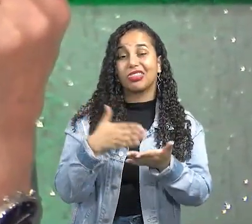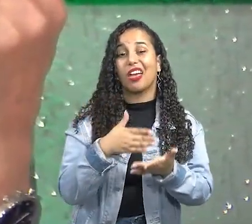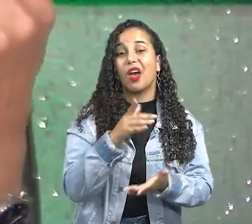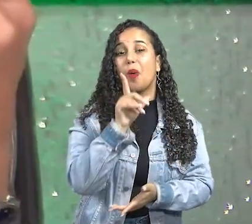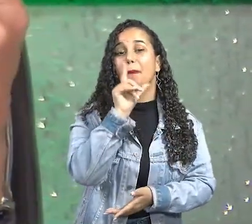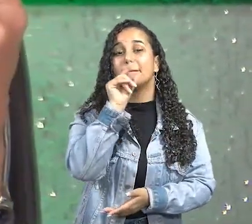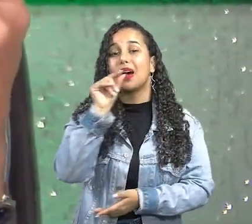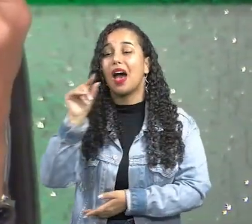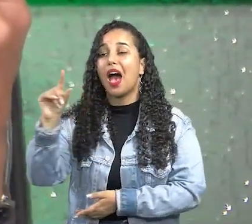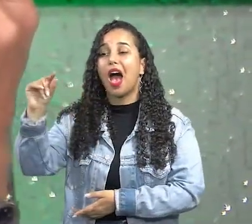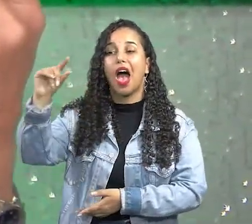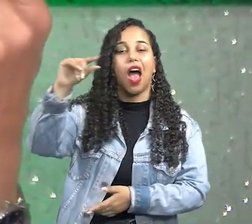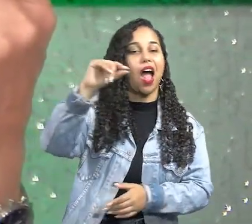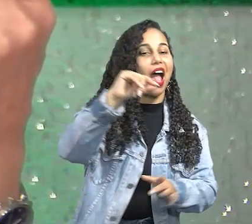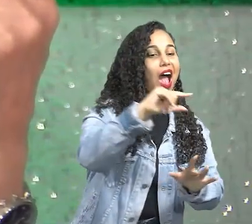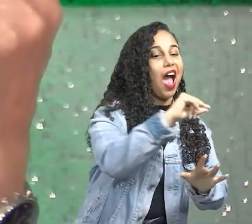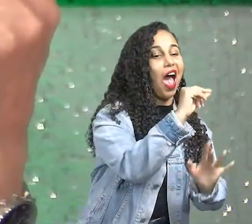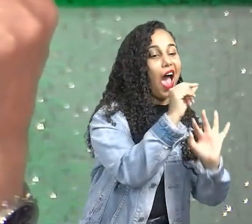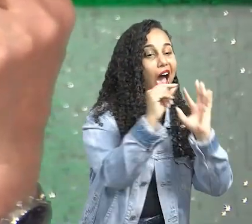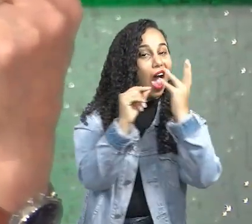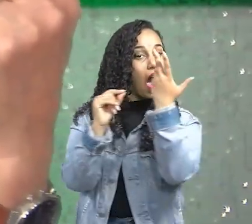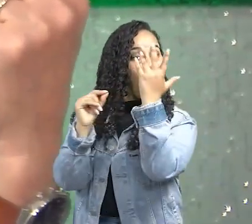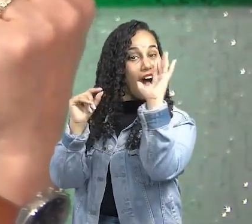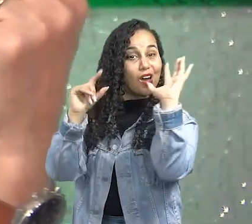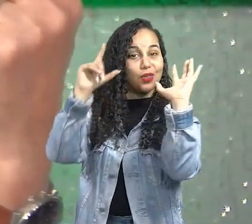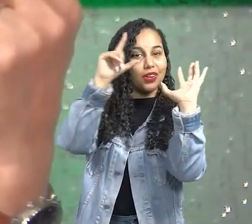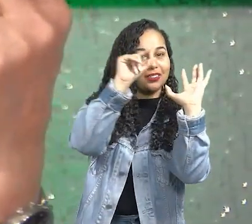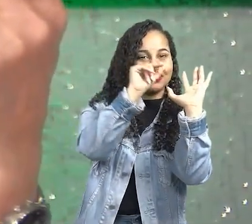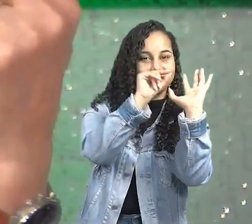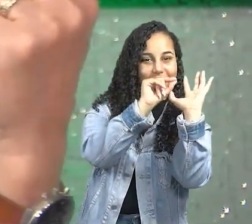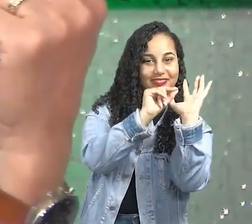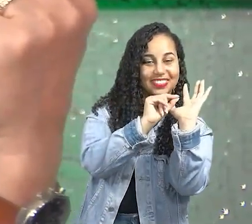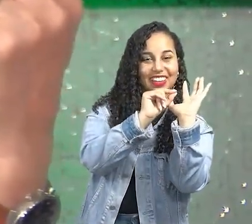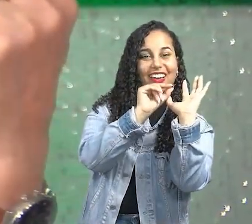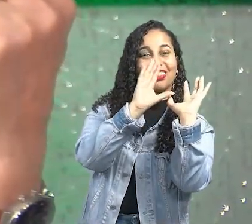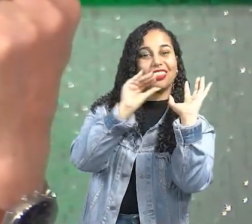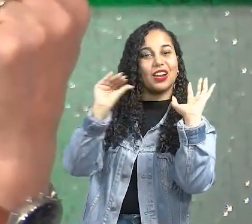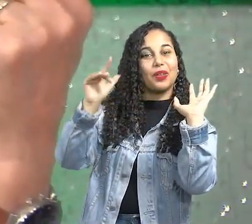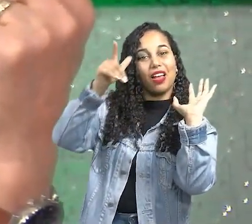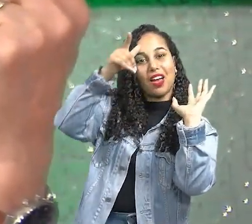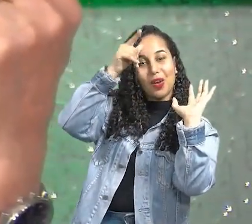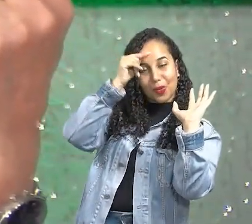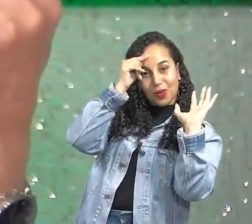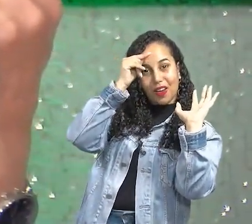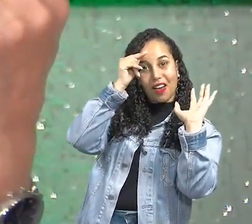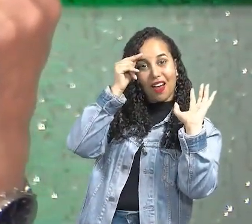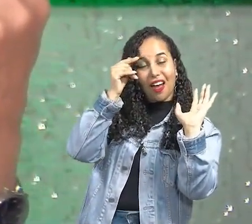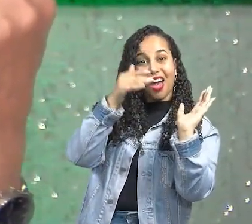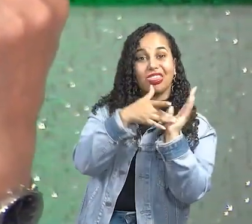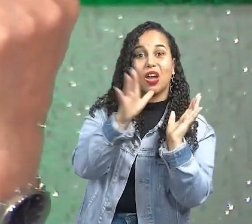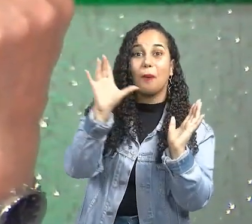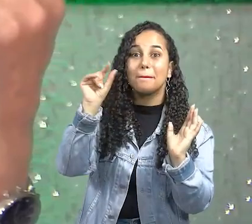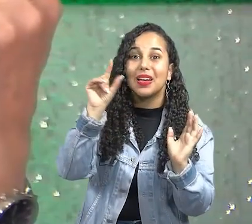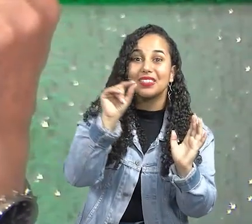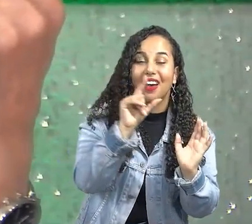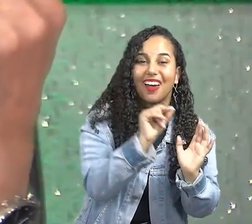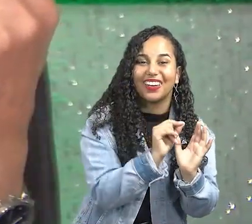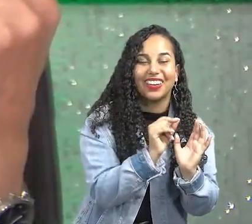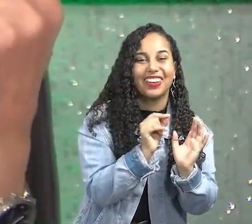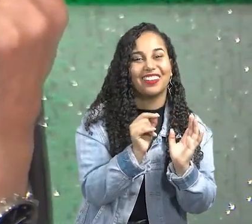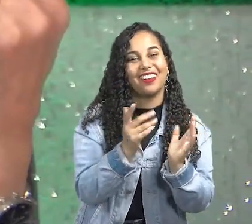pardal encontrou casa e a andorinha ninho para si e para sua